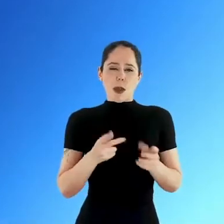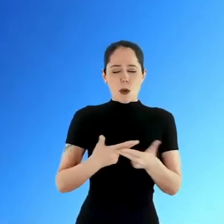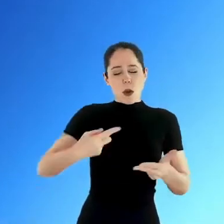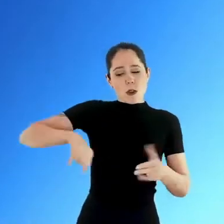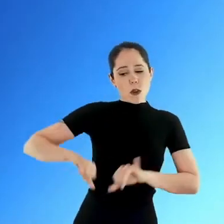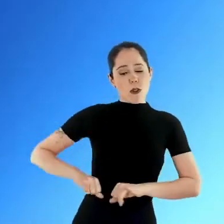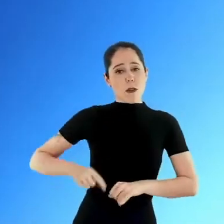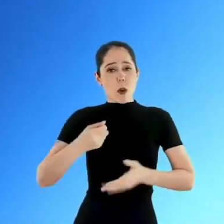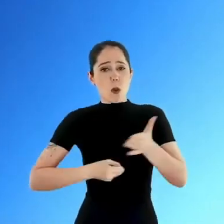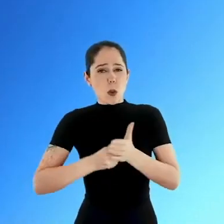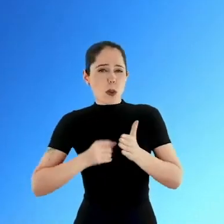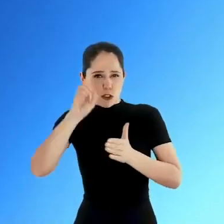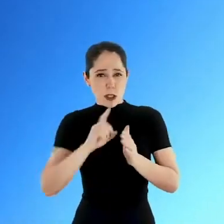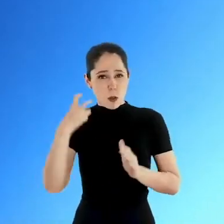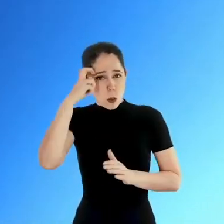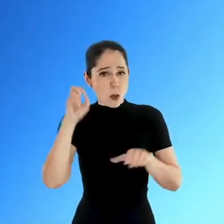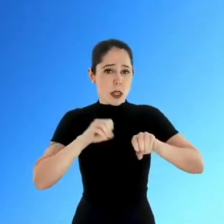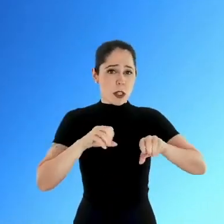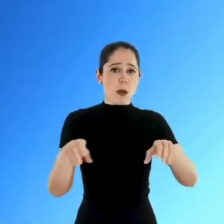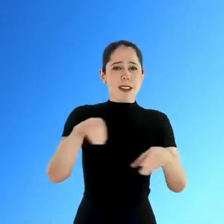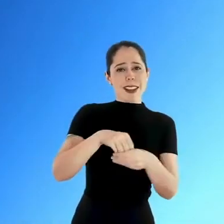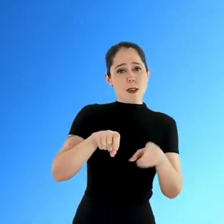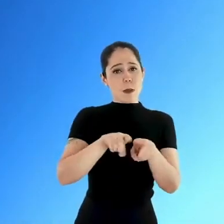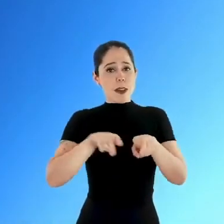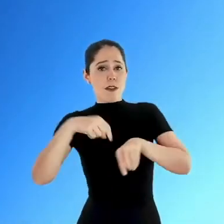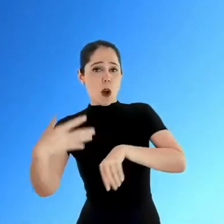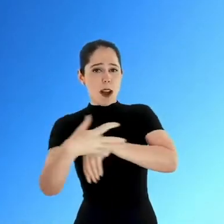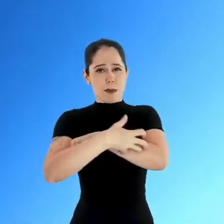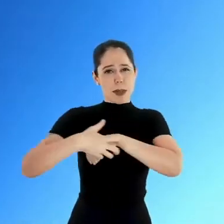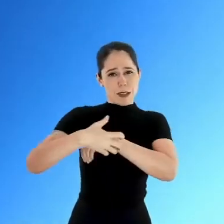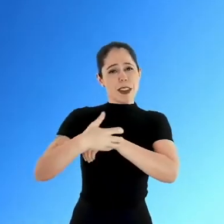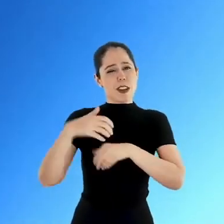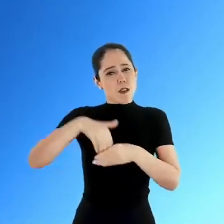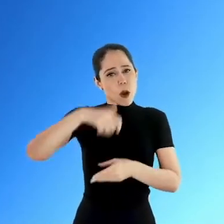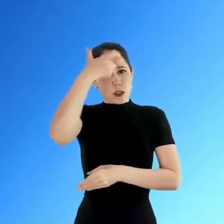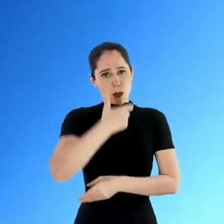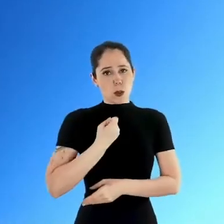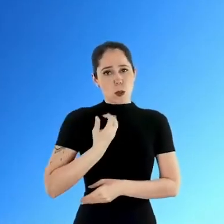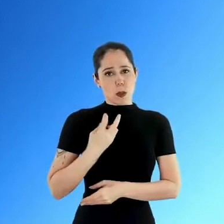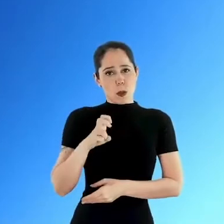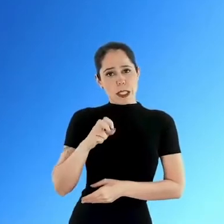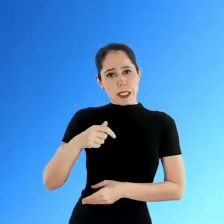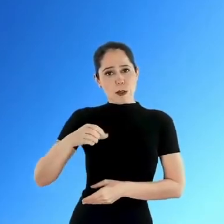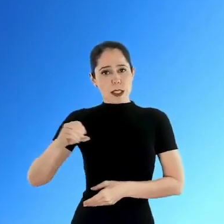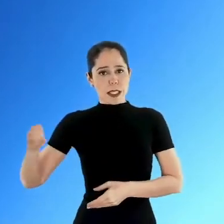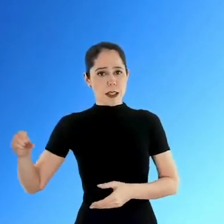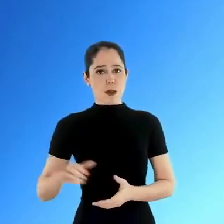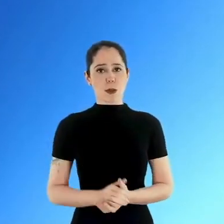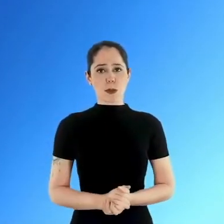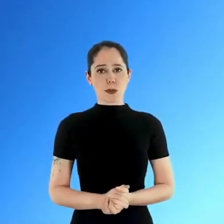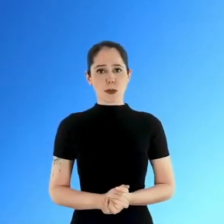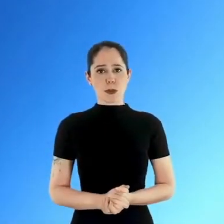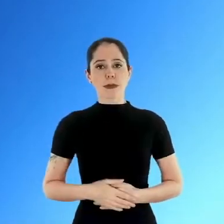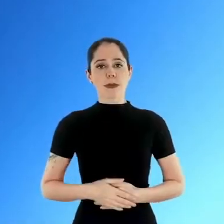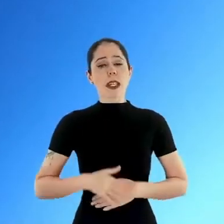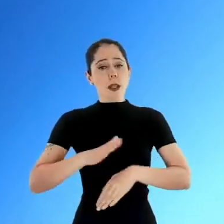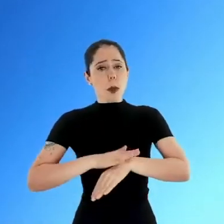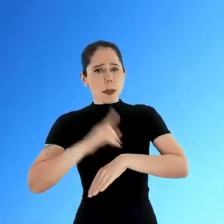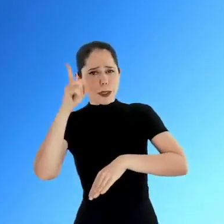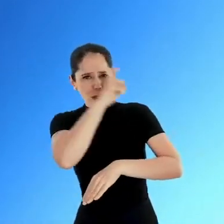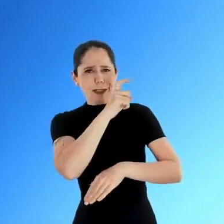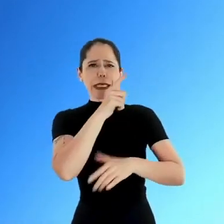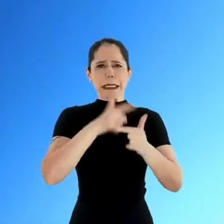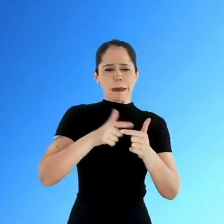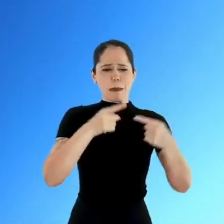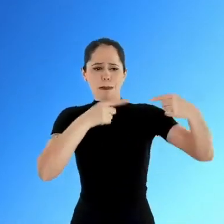sofre. Luto pelo direito à cultura e educação dentro e fora das periferias. Vote Darlene da Tuca, 45700. Em